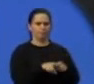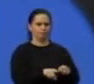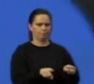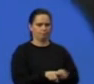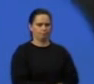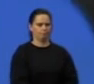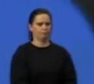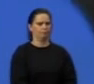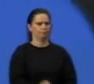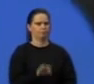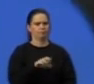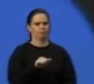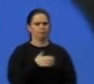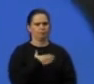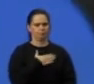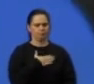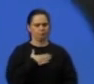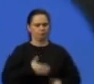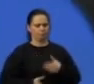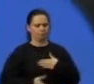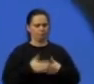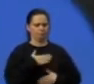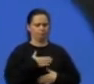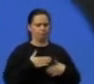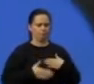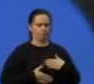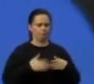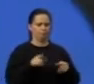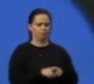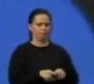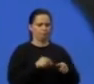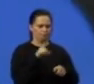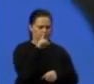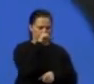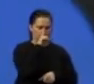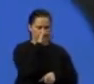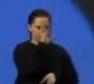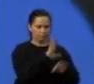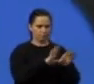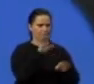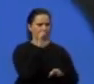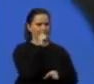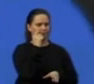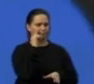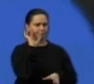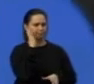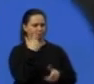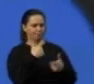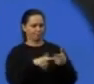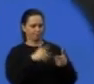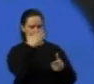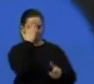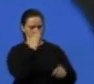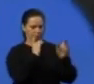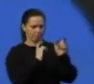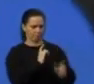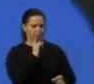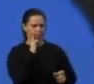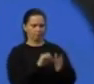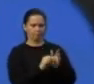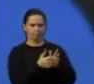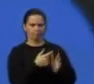O traumatismo de tórax está dividido em lesões que implicam em risco imediato à vítima e são avaliadas no exame